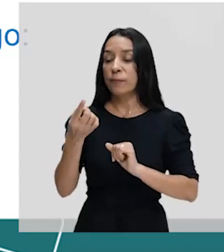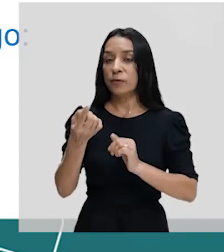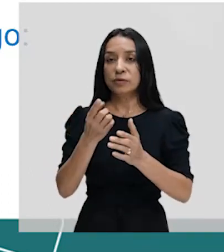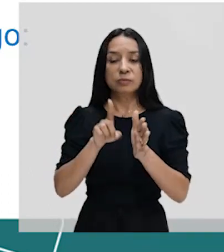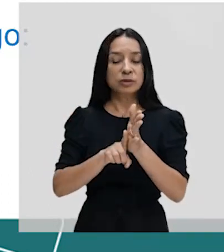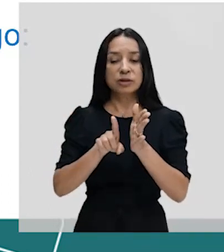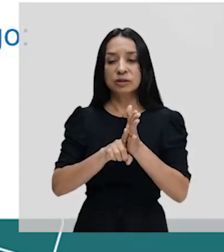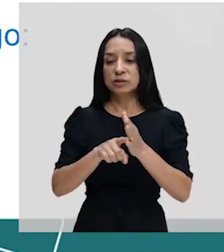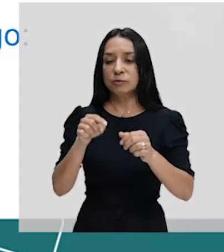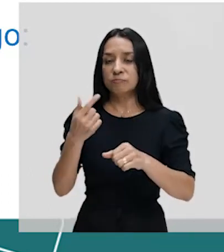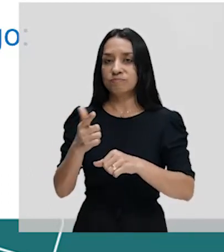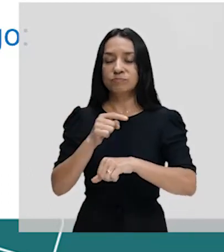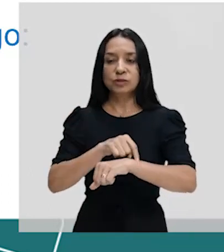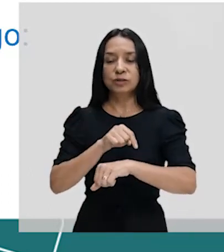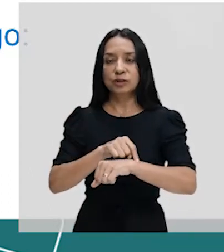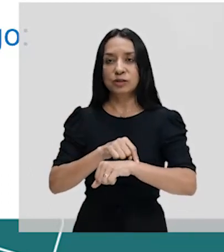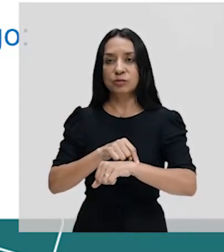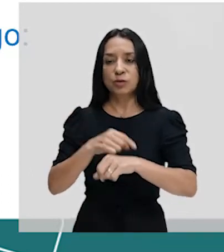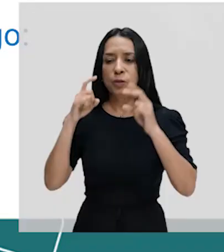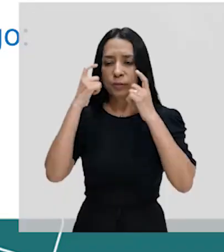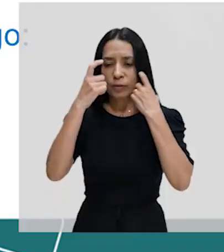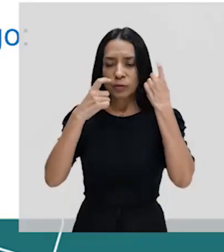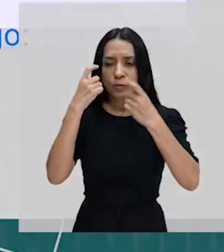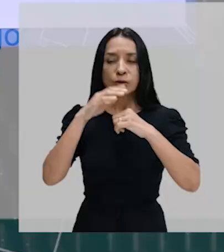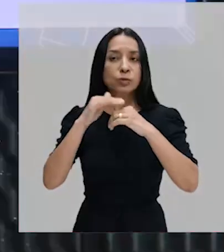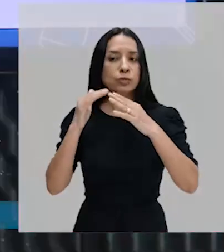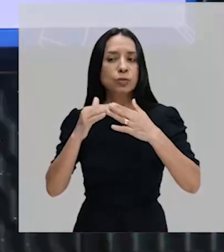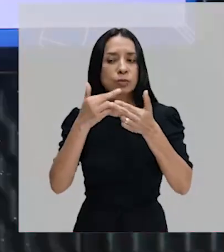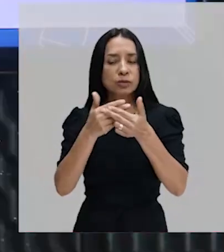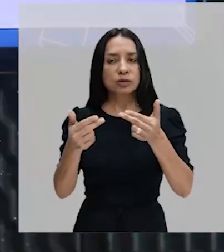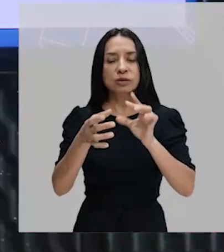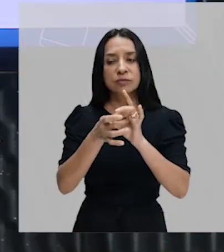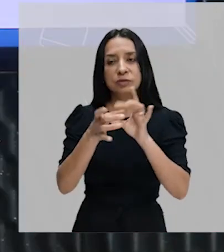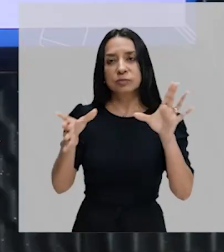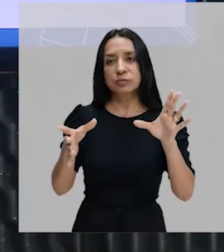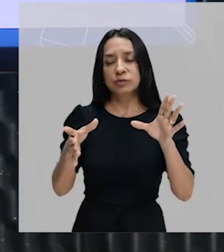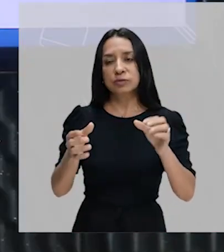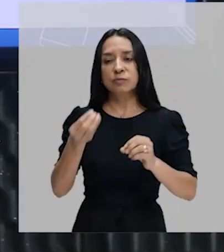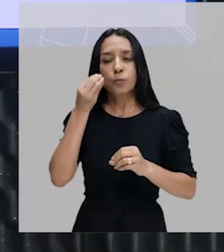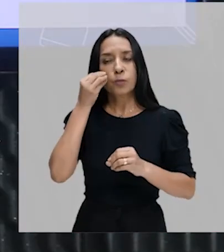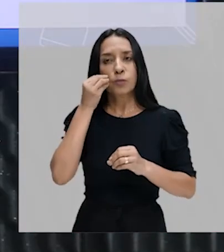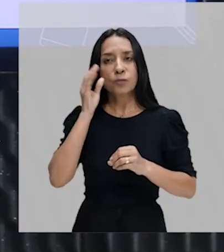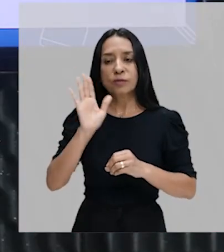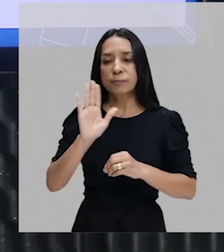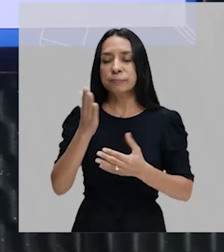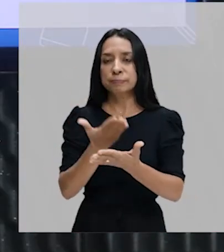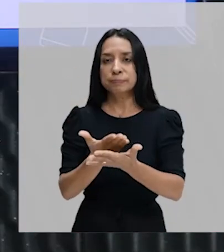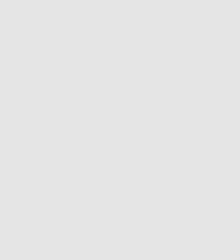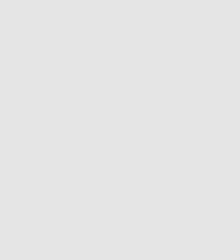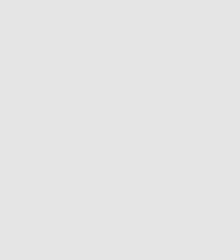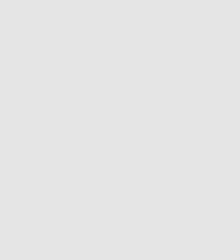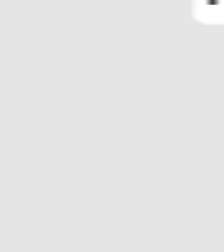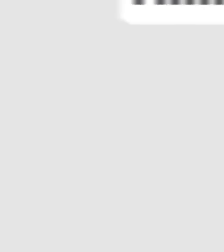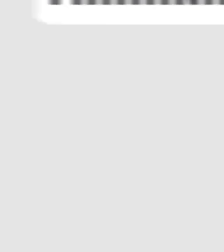mas não se preocupa, todo o material vai ficar disponível para você, tá? Beijão para vocês e até a próxima aula. Tchau, tchau!